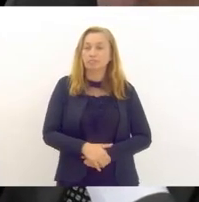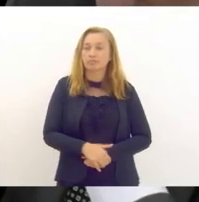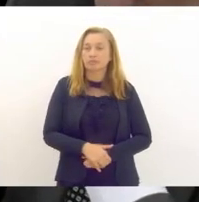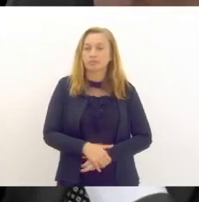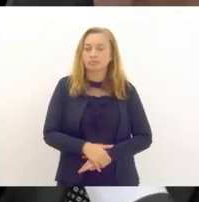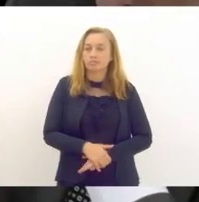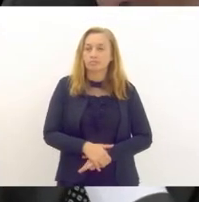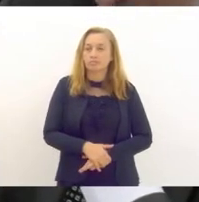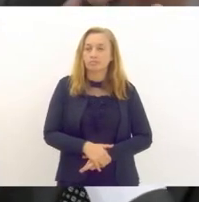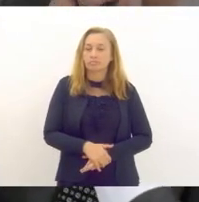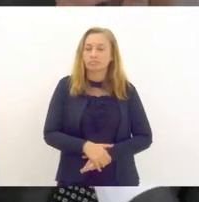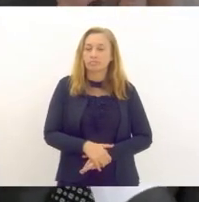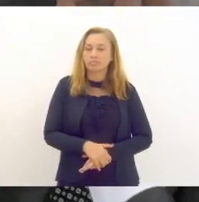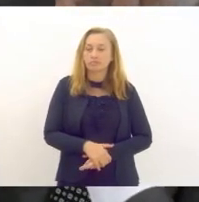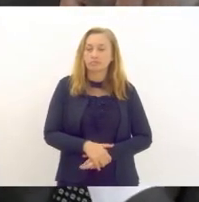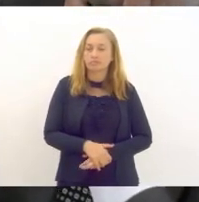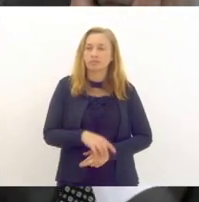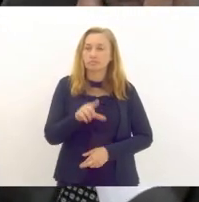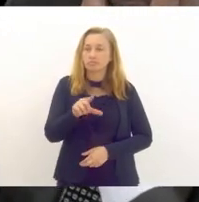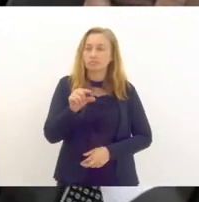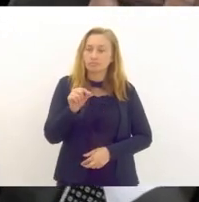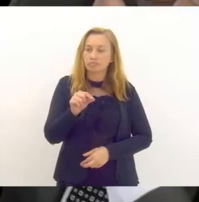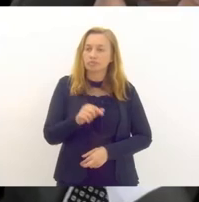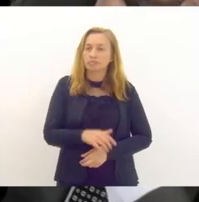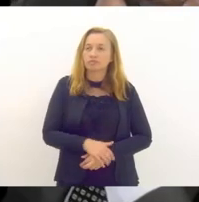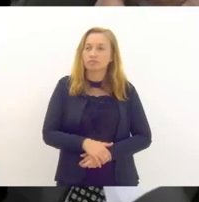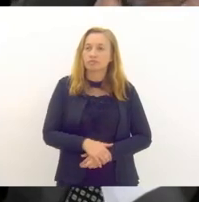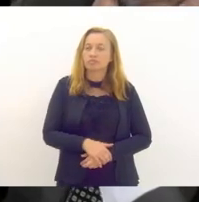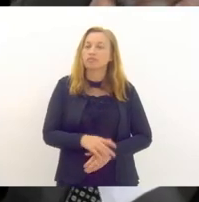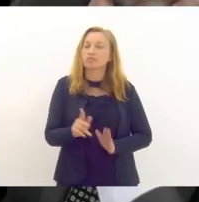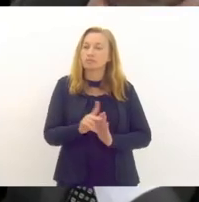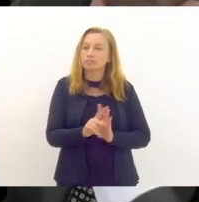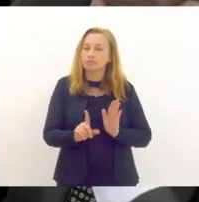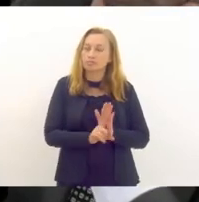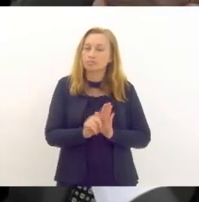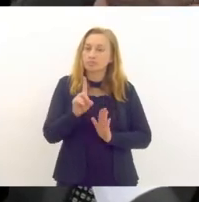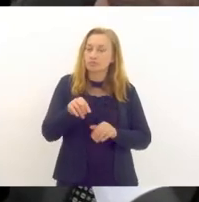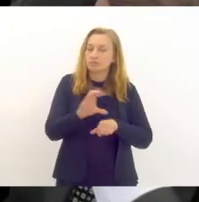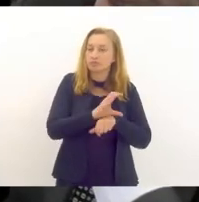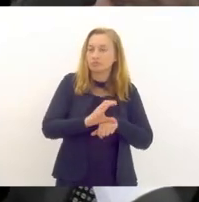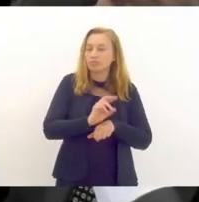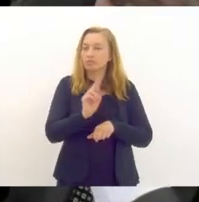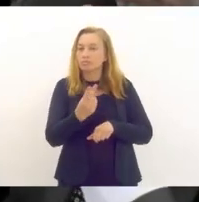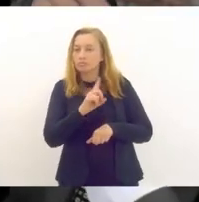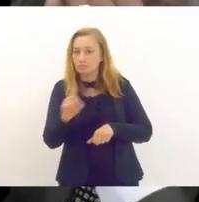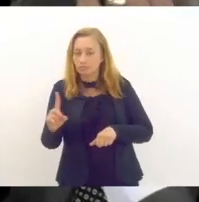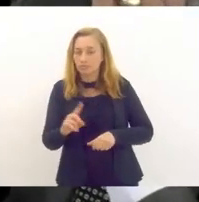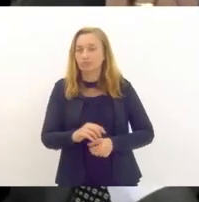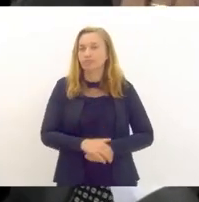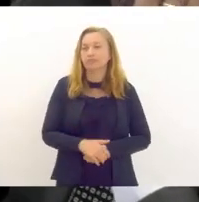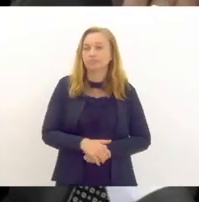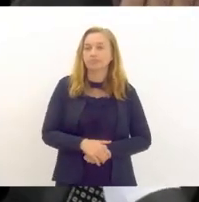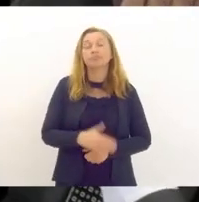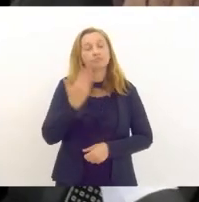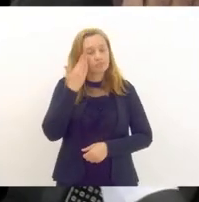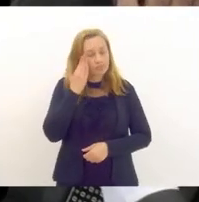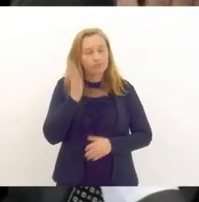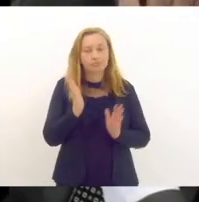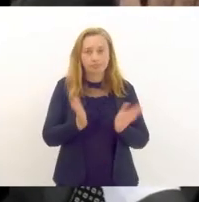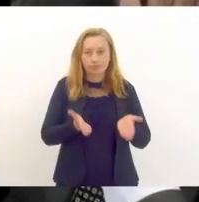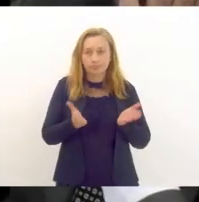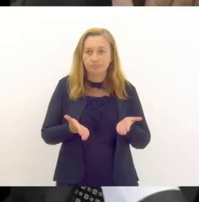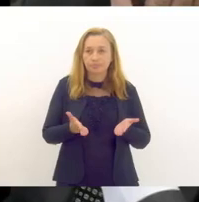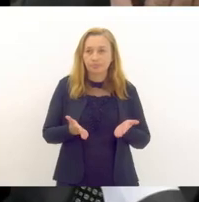jurídica para determinar se o projeto de lei é constitucional ou não uma vez que a gente entende hoje